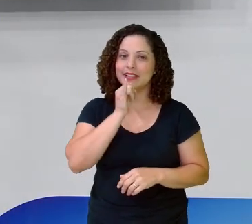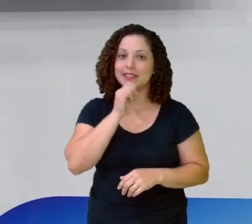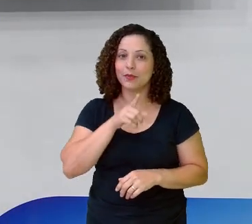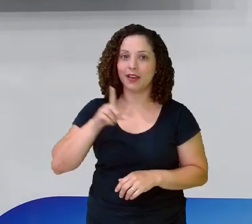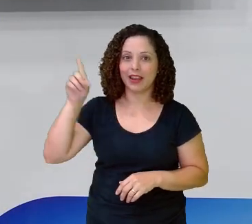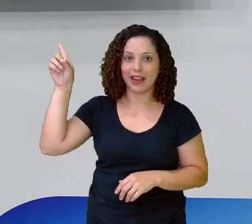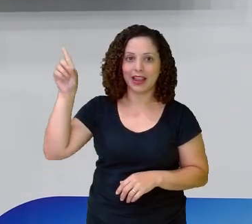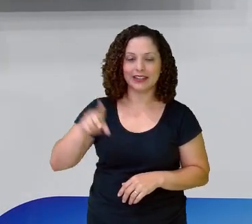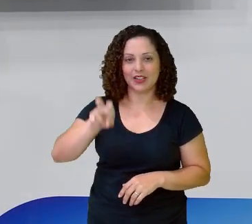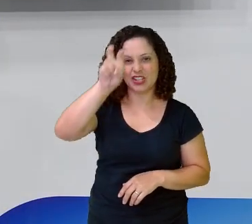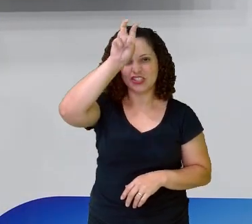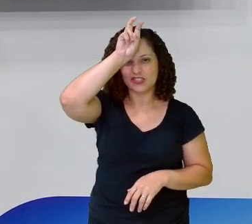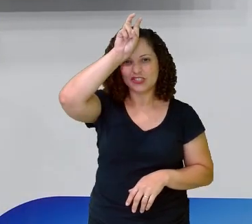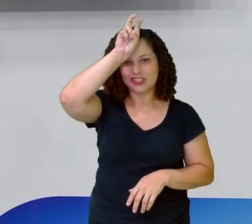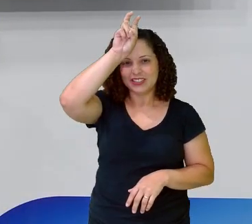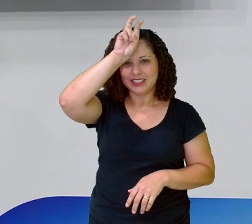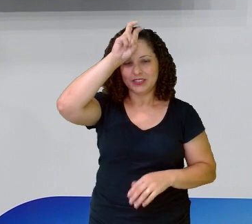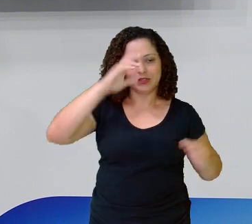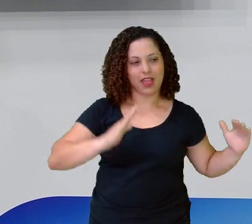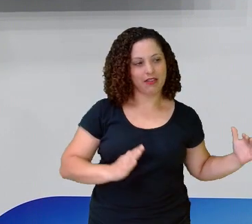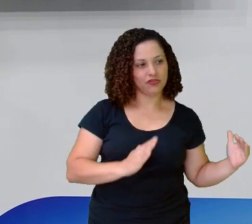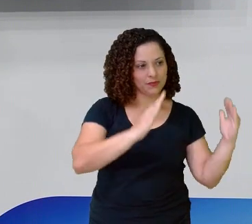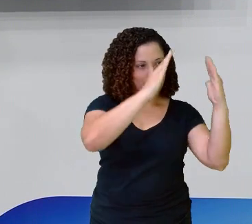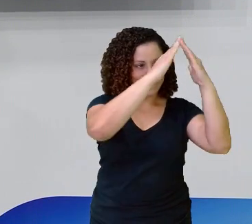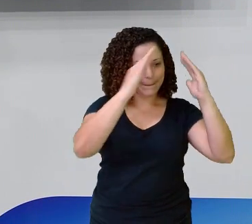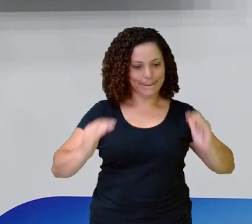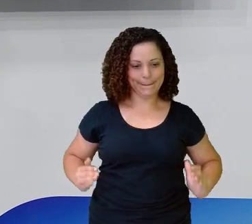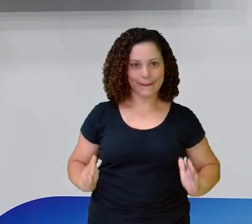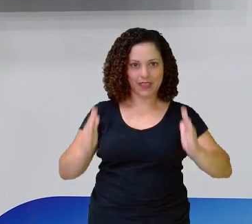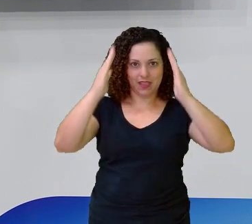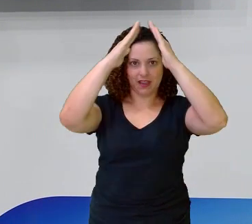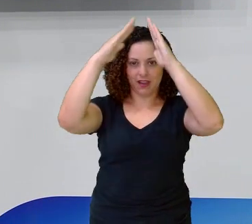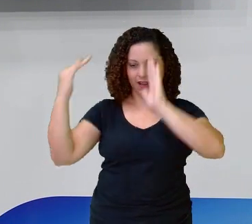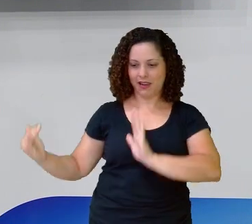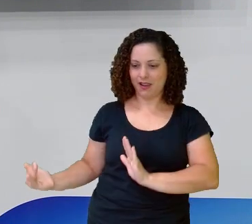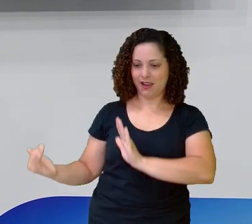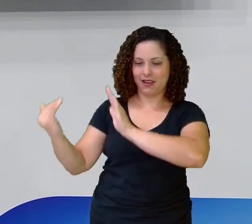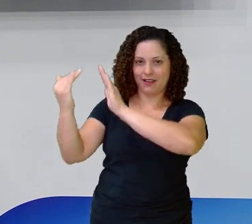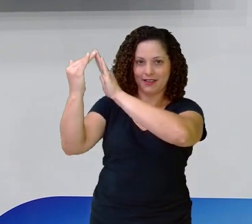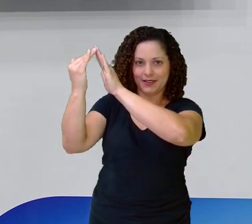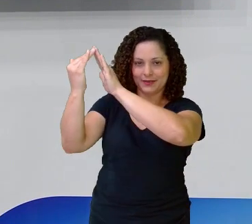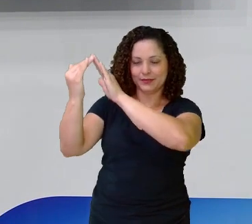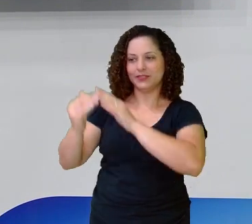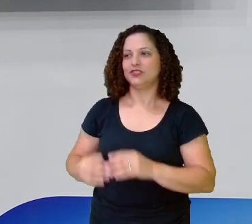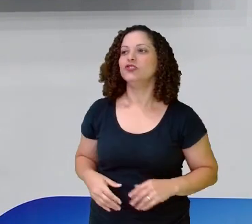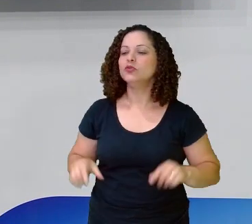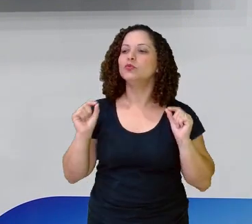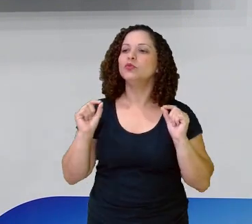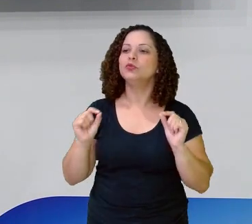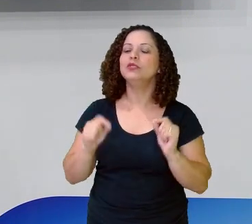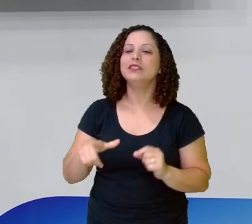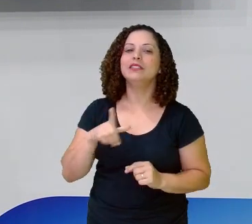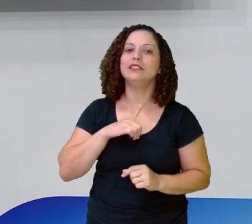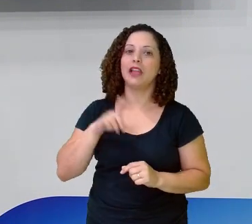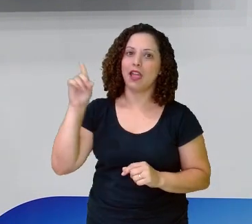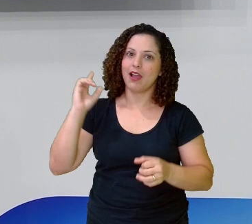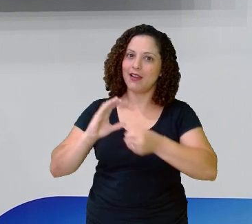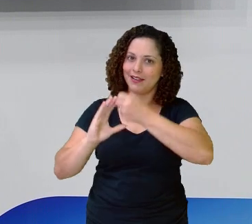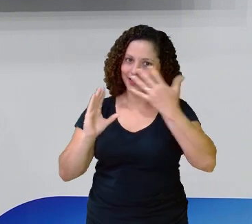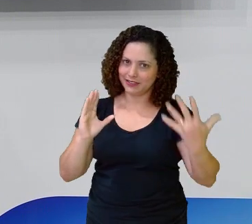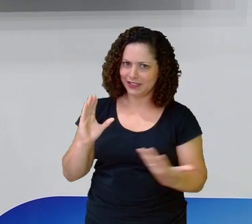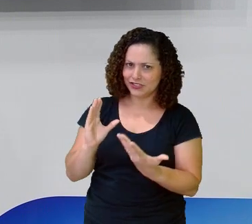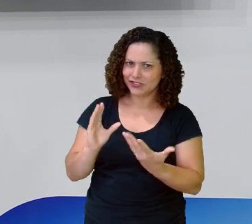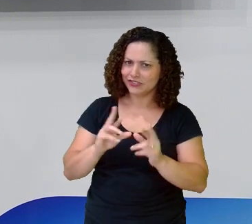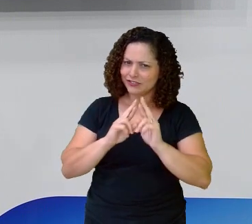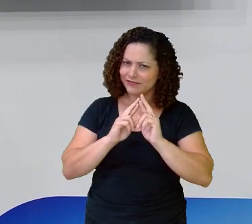eu já tenho elas aqui na imagem, ó, pirâmides do Egito. As pirâmides, elas têm algumas